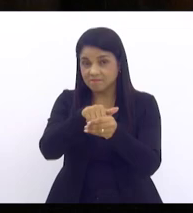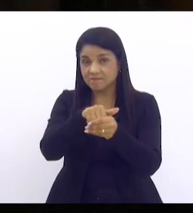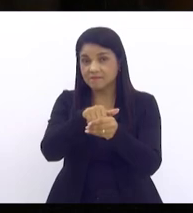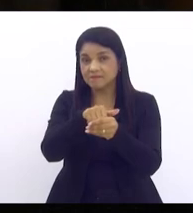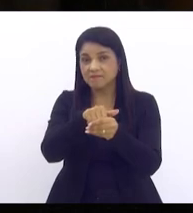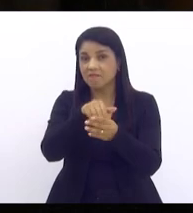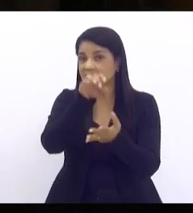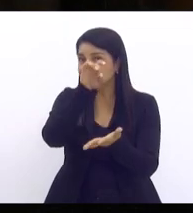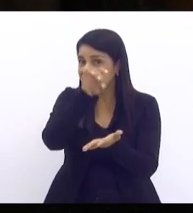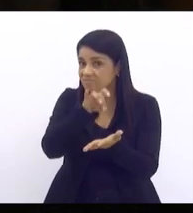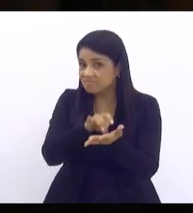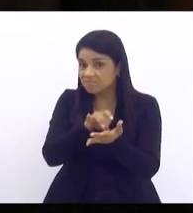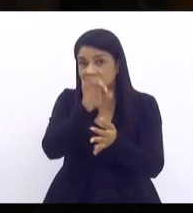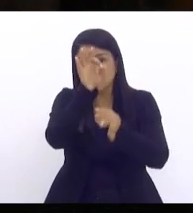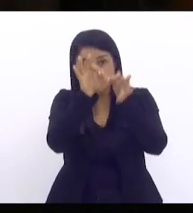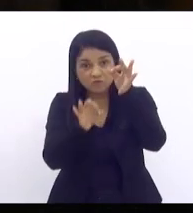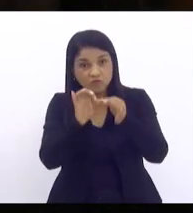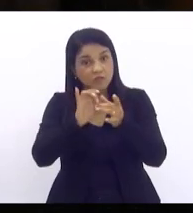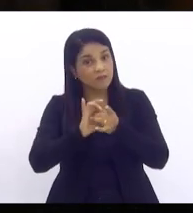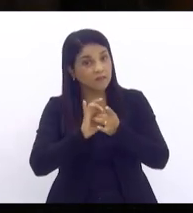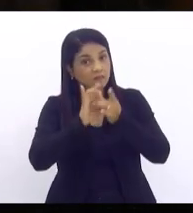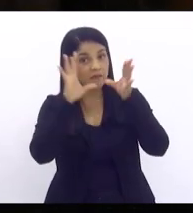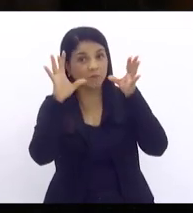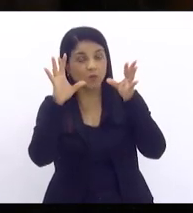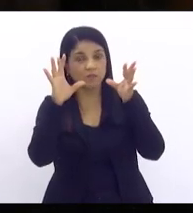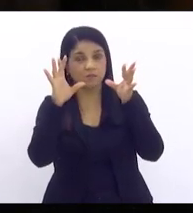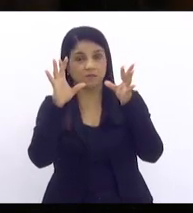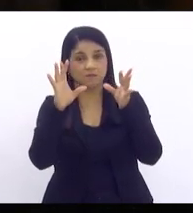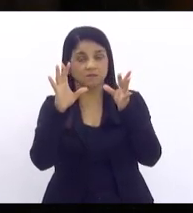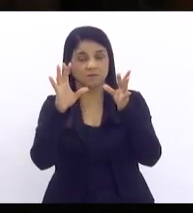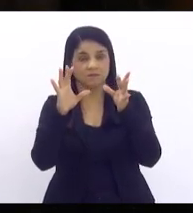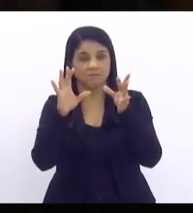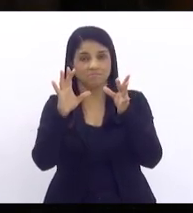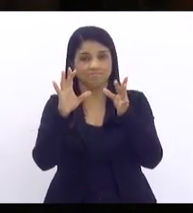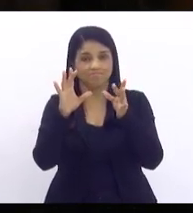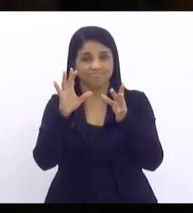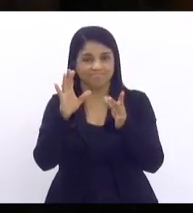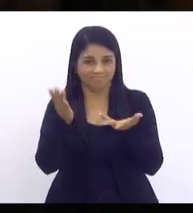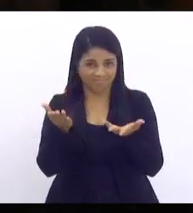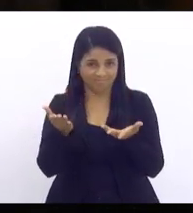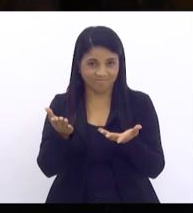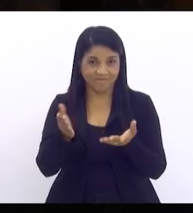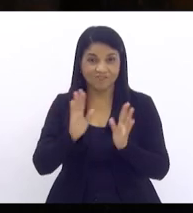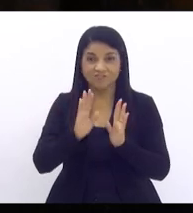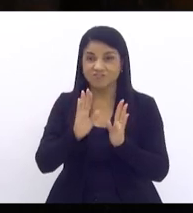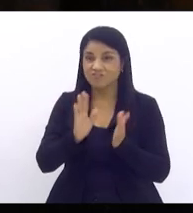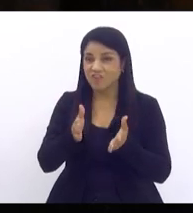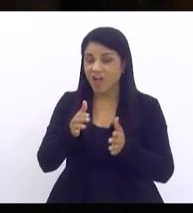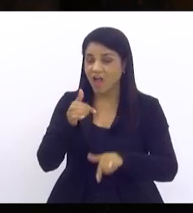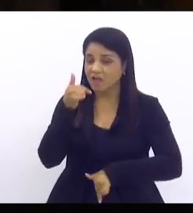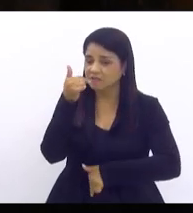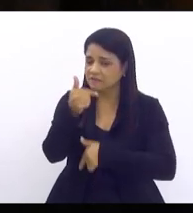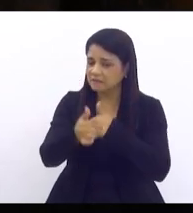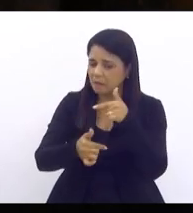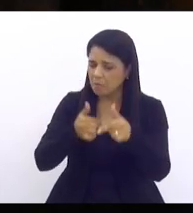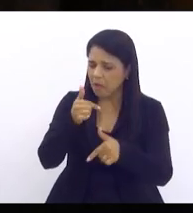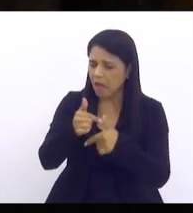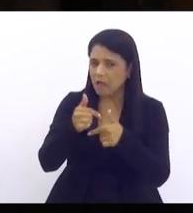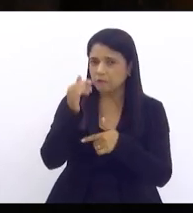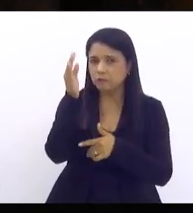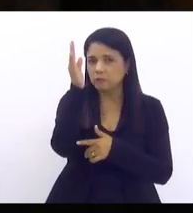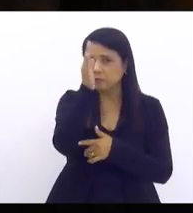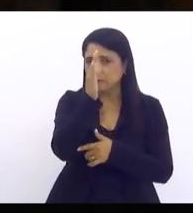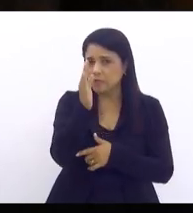justiça da democracia. E ela já faz esse trabalho no Brasil